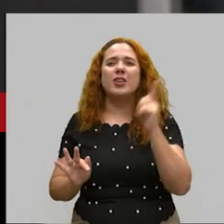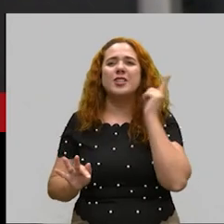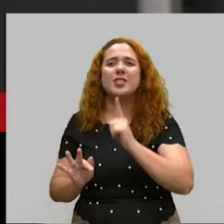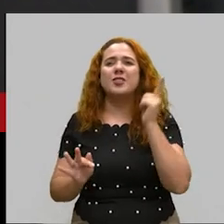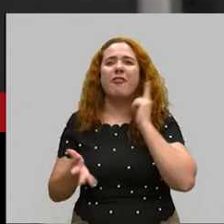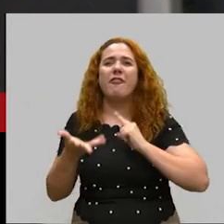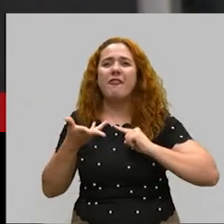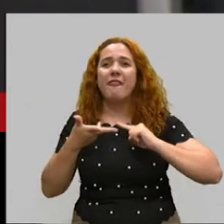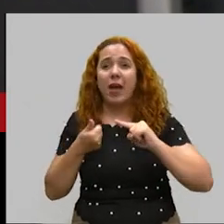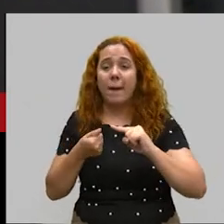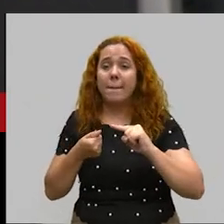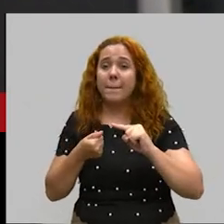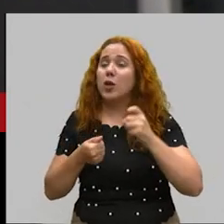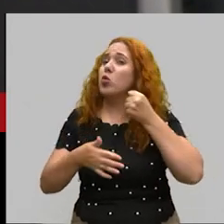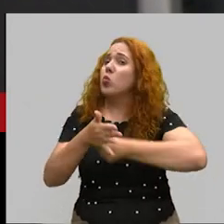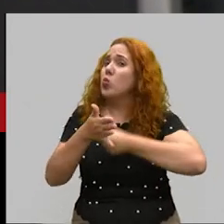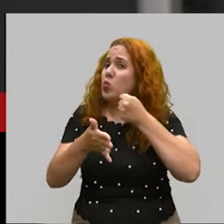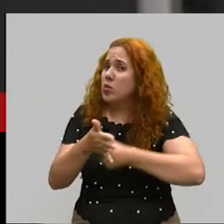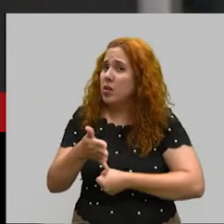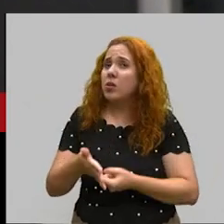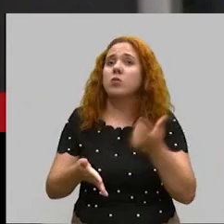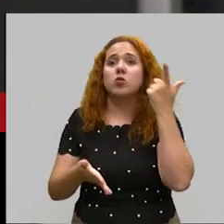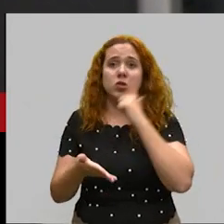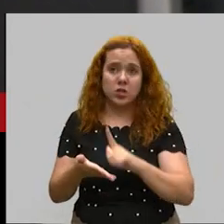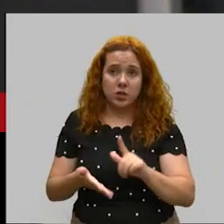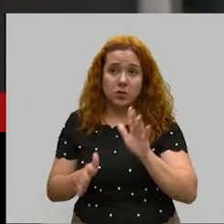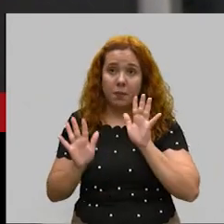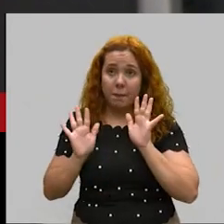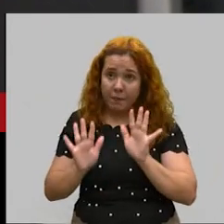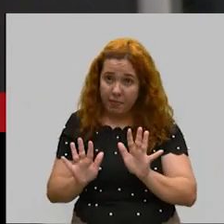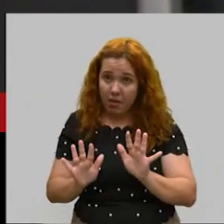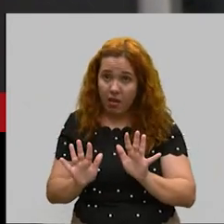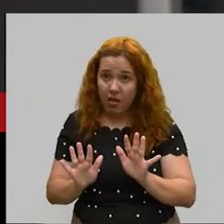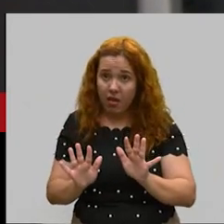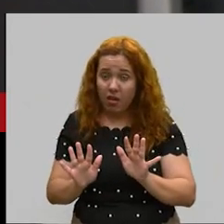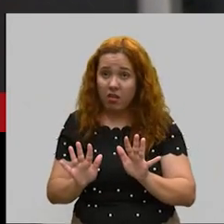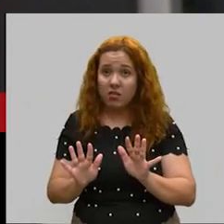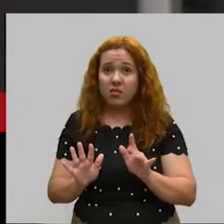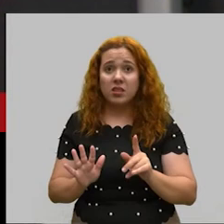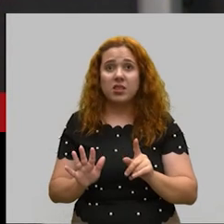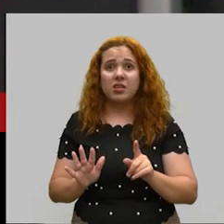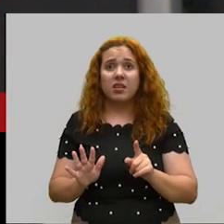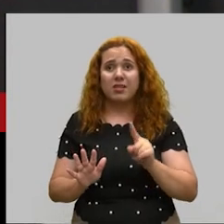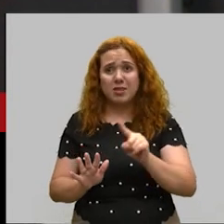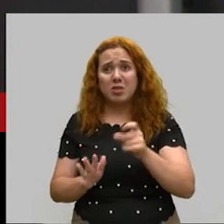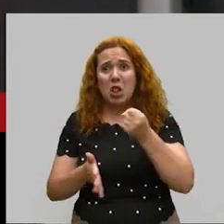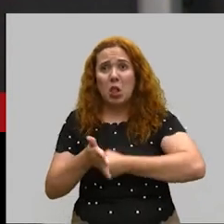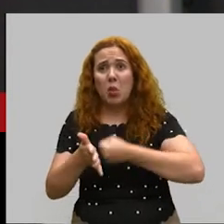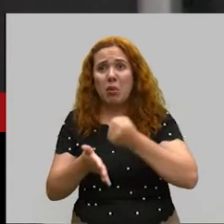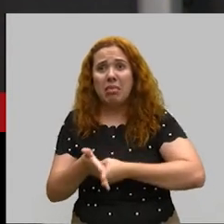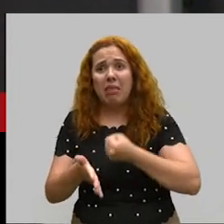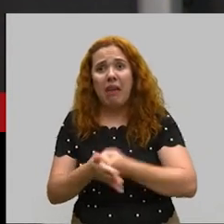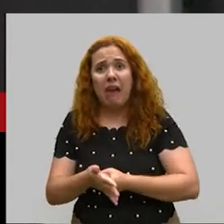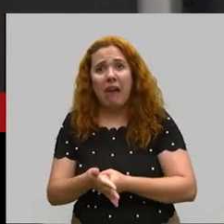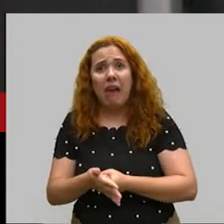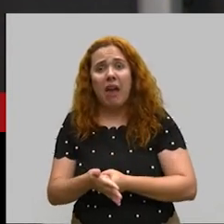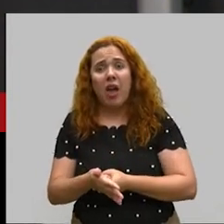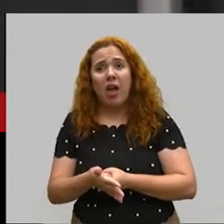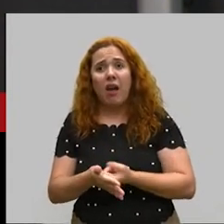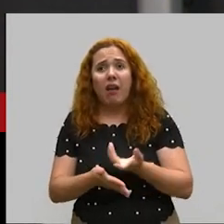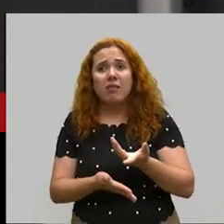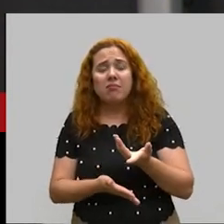já conquistou muita coisa a duras penas Mas a gente não deveria aqui tá aqui para poder para poder cobrar o